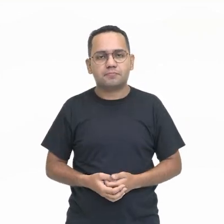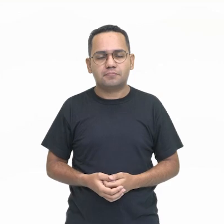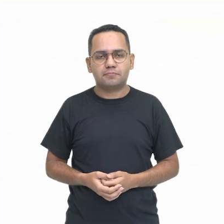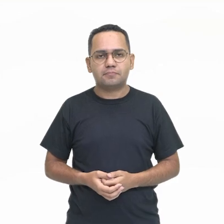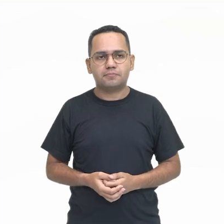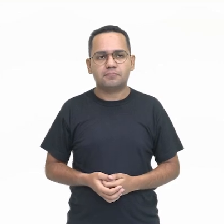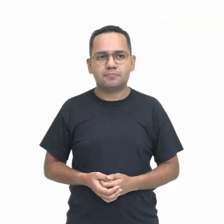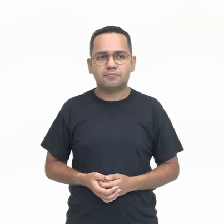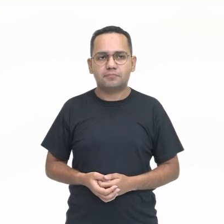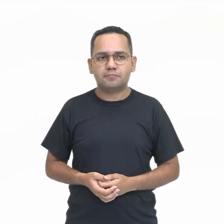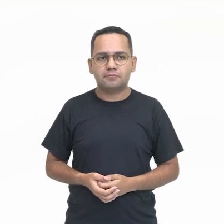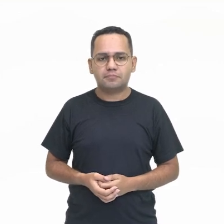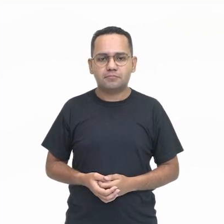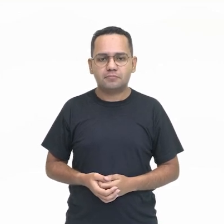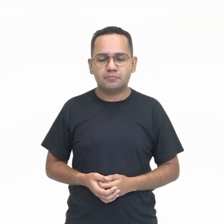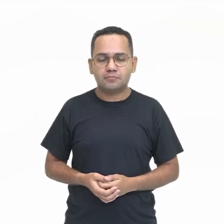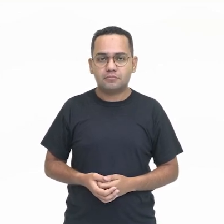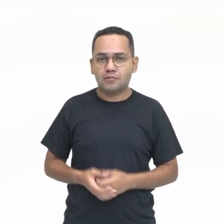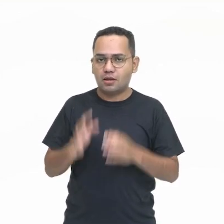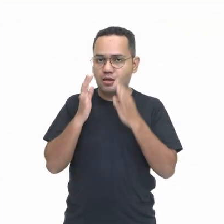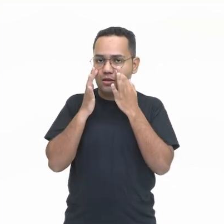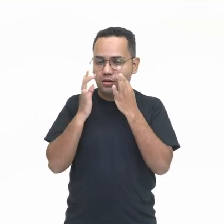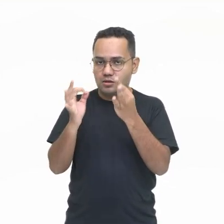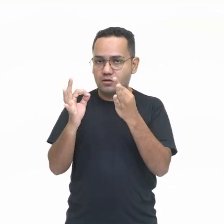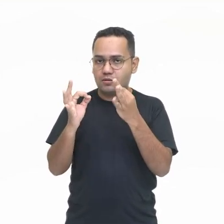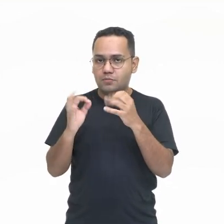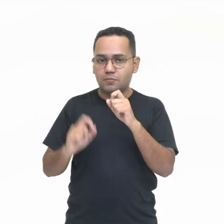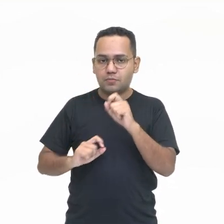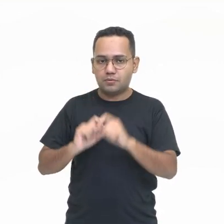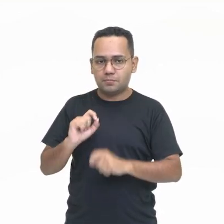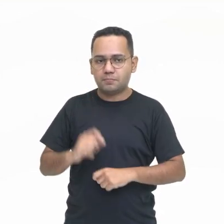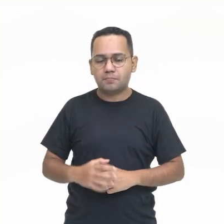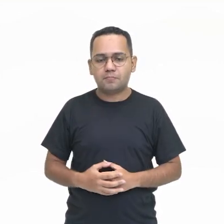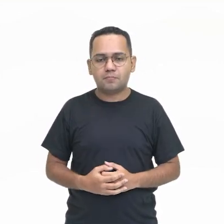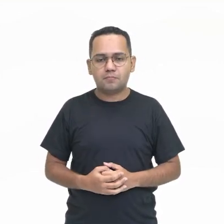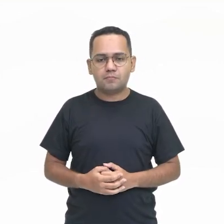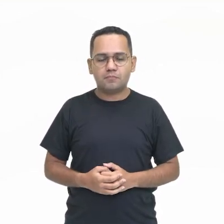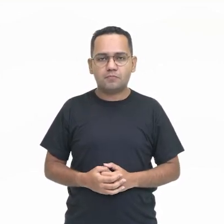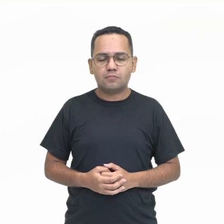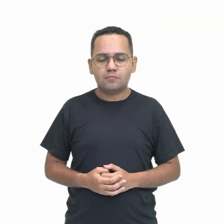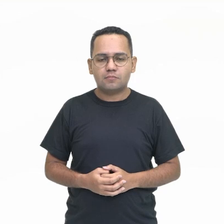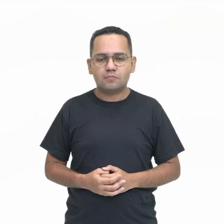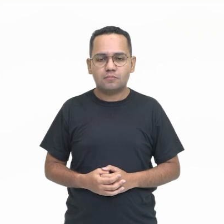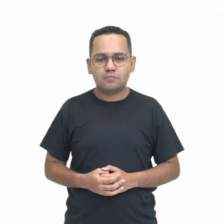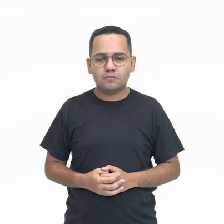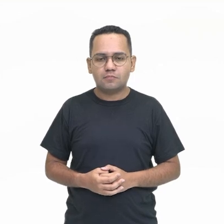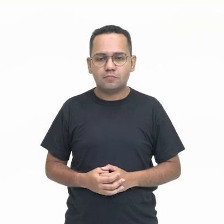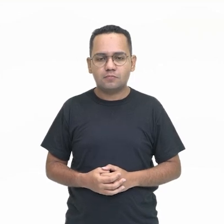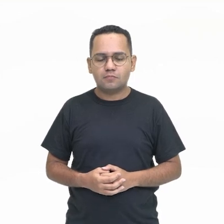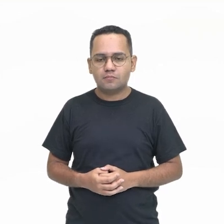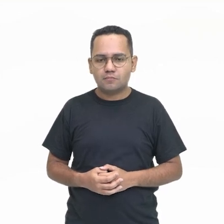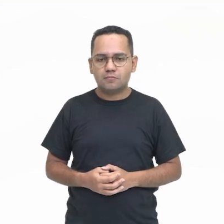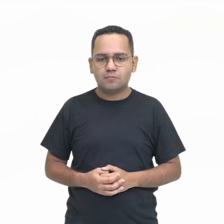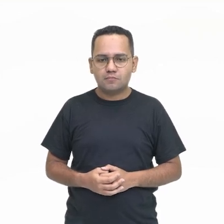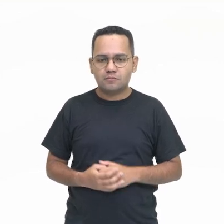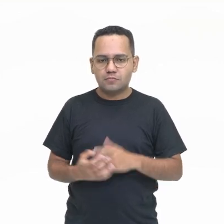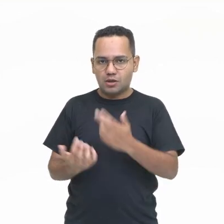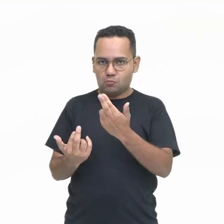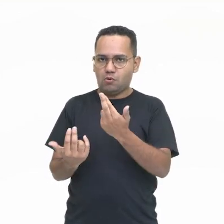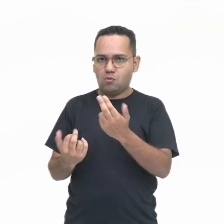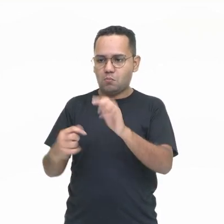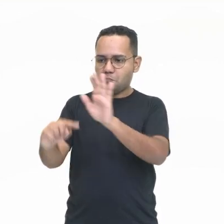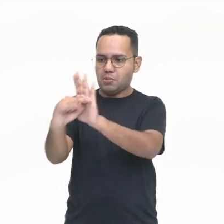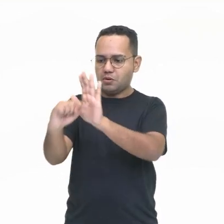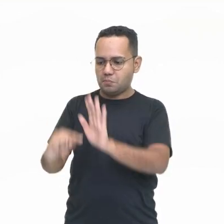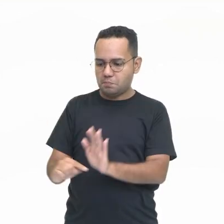menos 10. E aí fica atento agora, pessoal, porque nós temos, para finalizar a questão, ó, temos uma divisão onde os sinais são